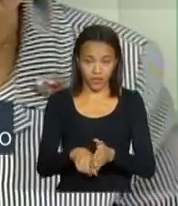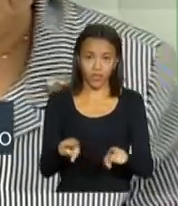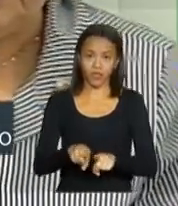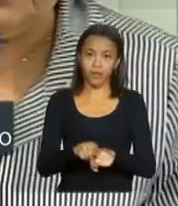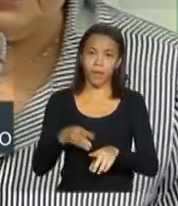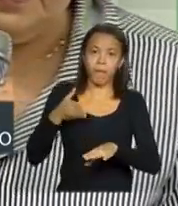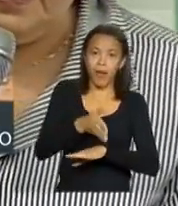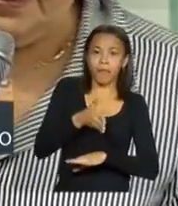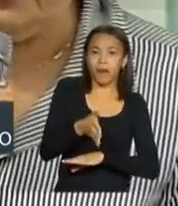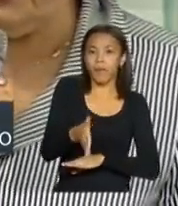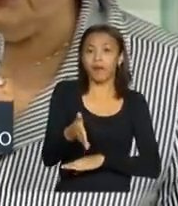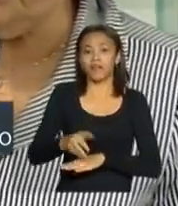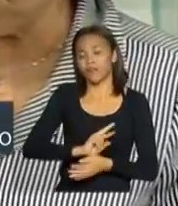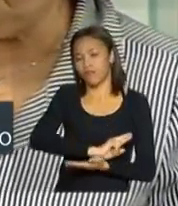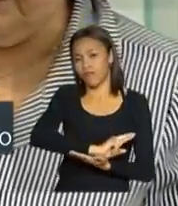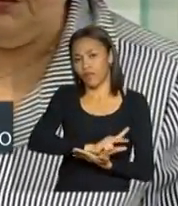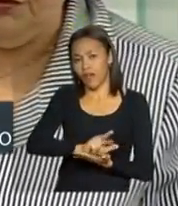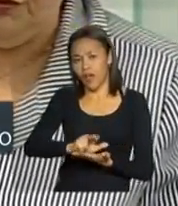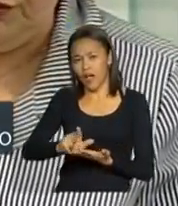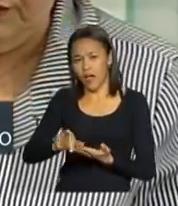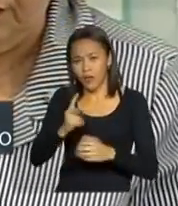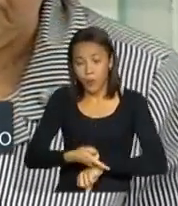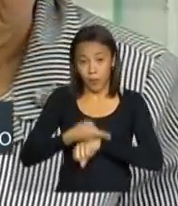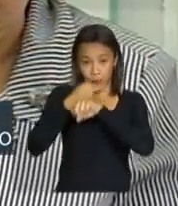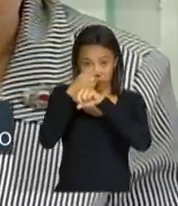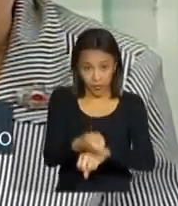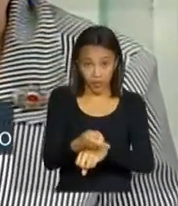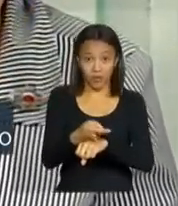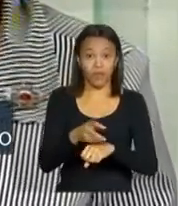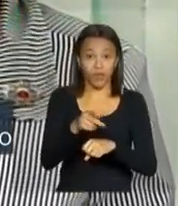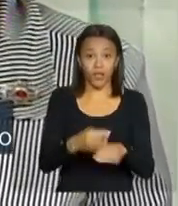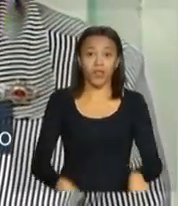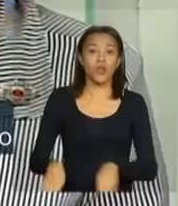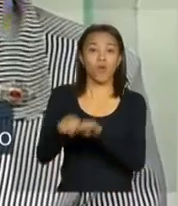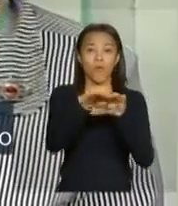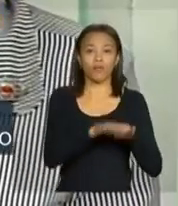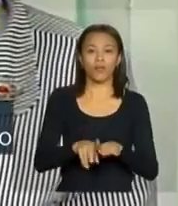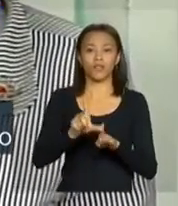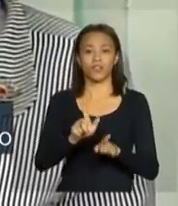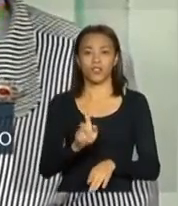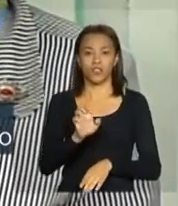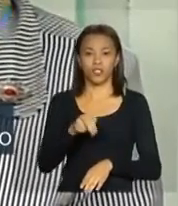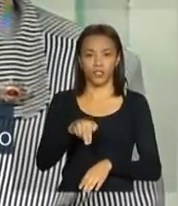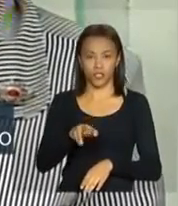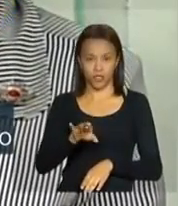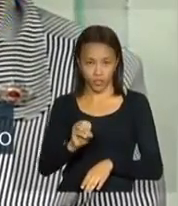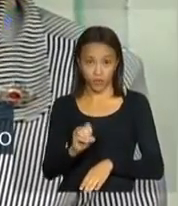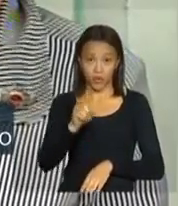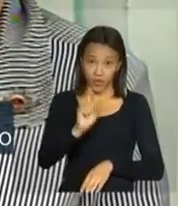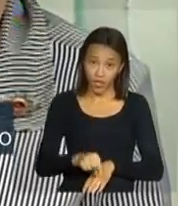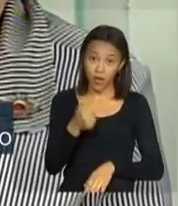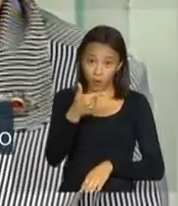nas diversas edições do Prêmio Construindo a Igualdade de Gênero, que constitui outro eixo do programa Mulher e Ciência.